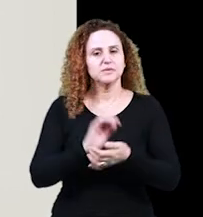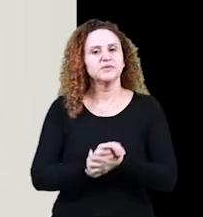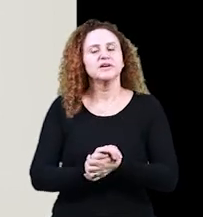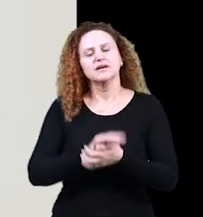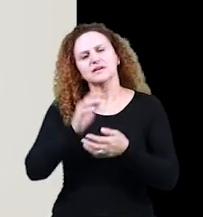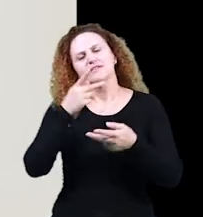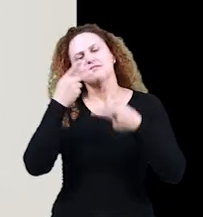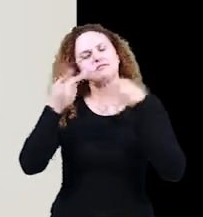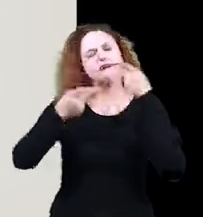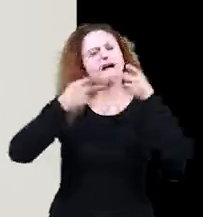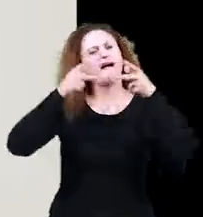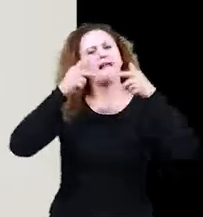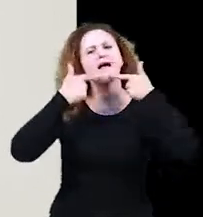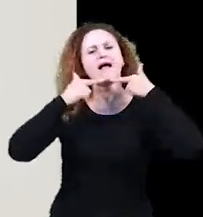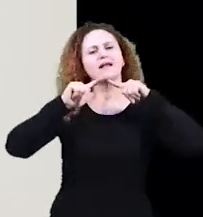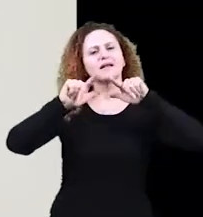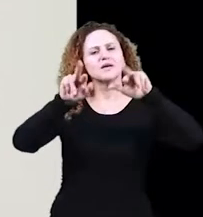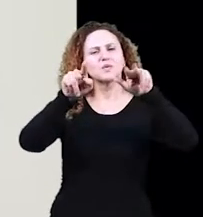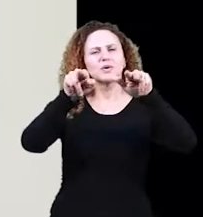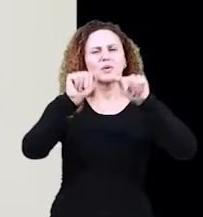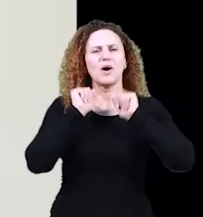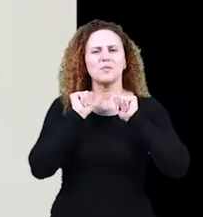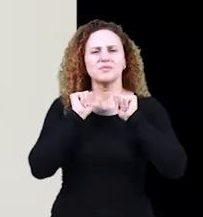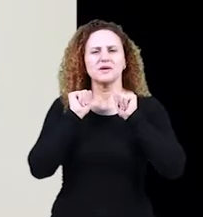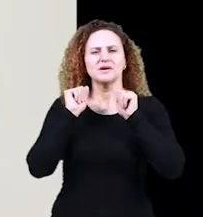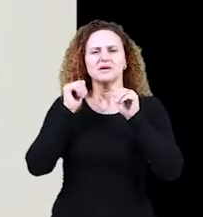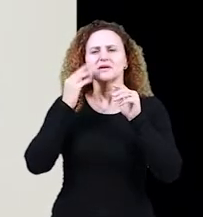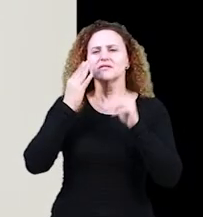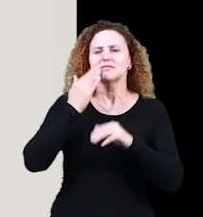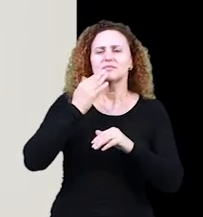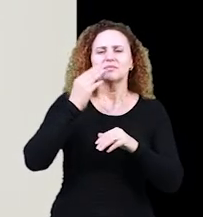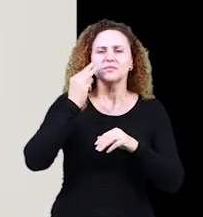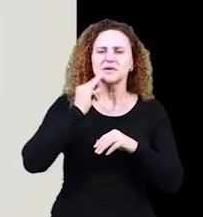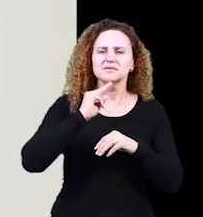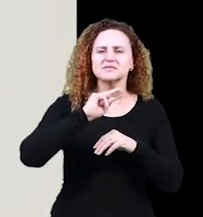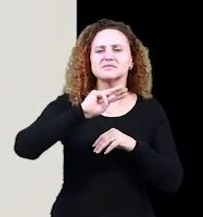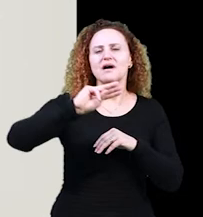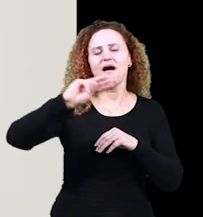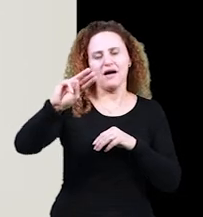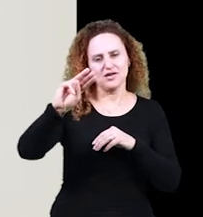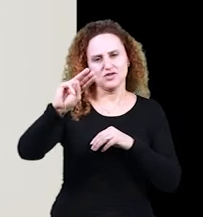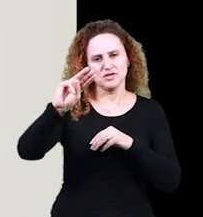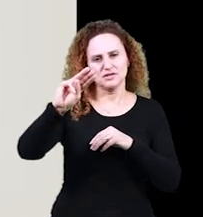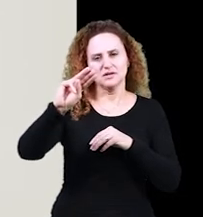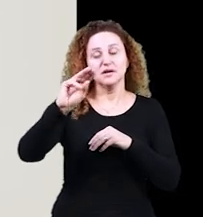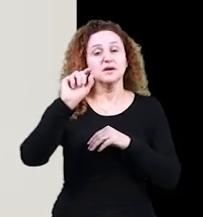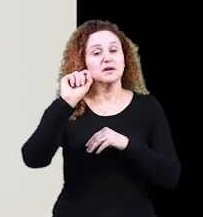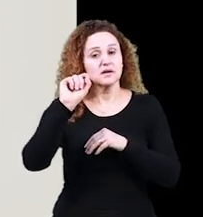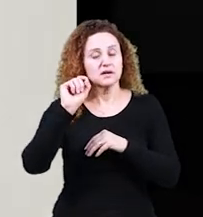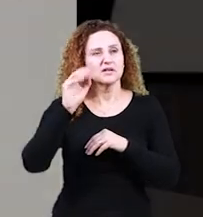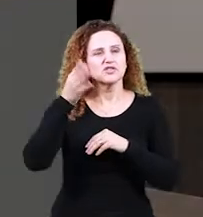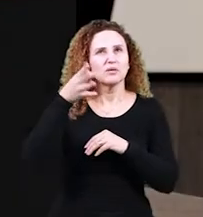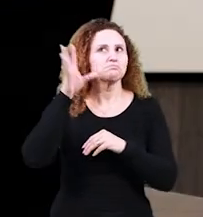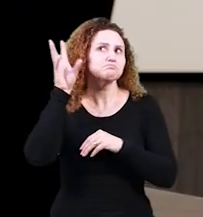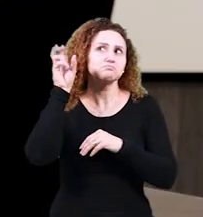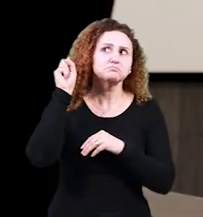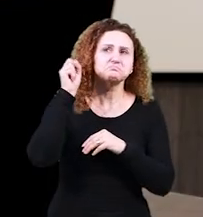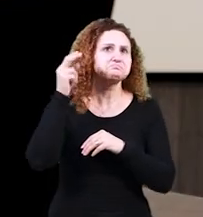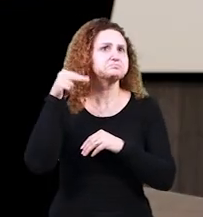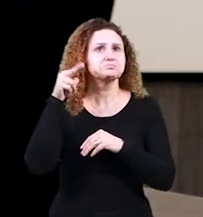aqueles que falam a mesma língua demitir e entender sentenças que jamais ouviram anteriormente